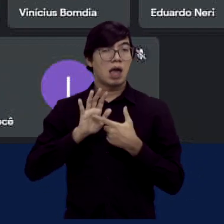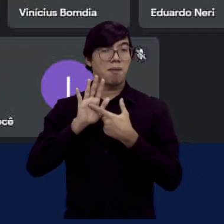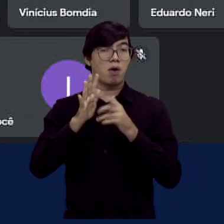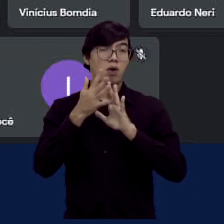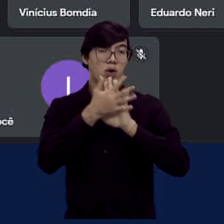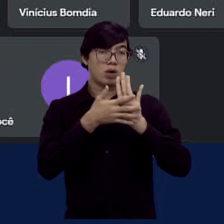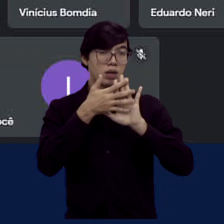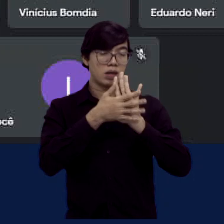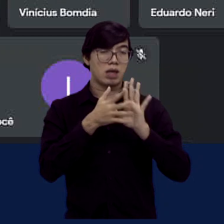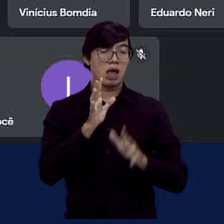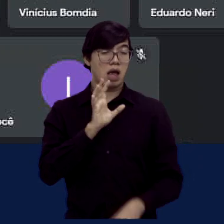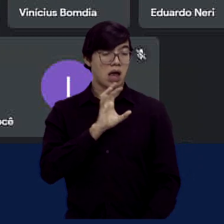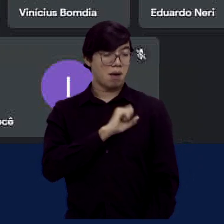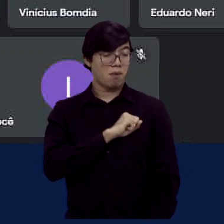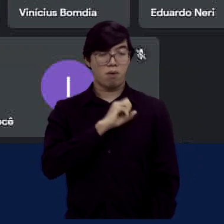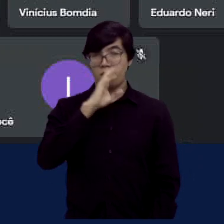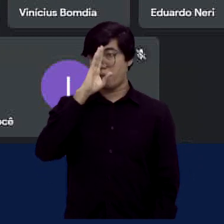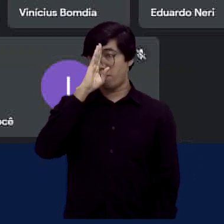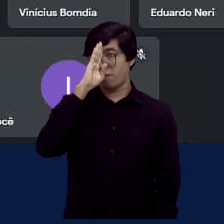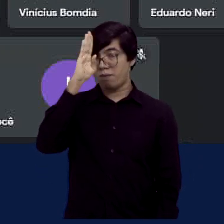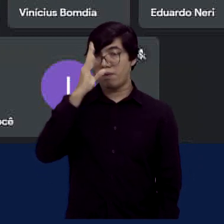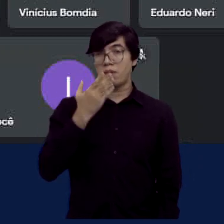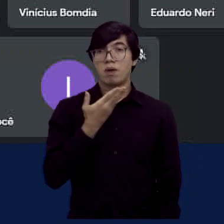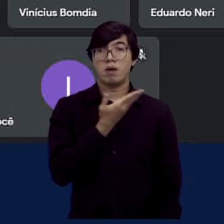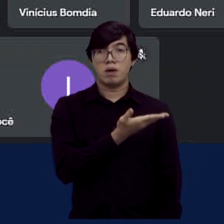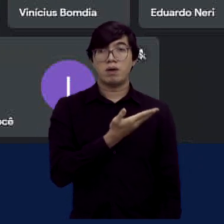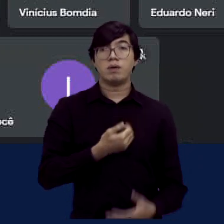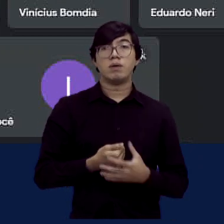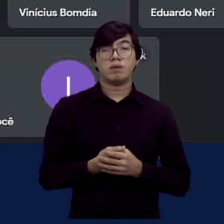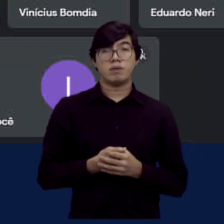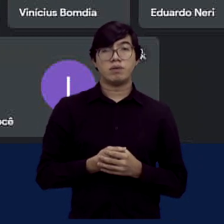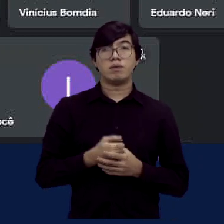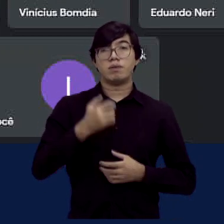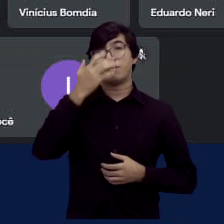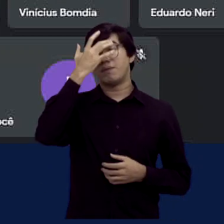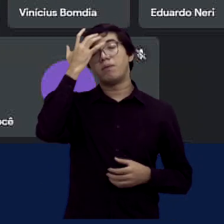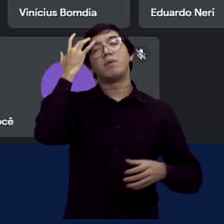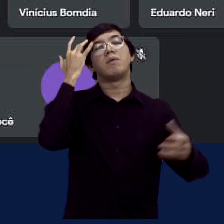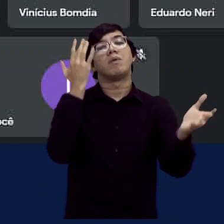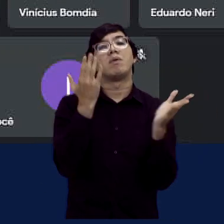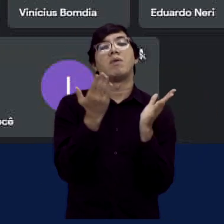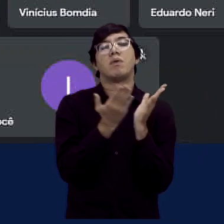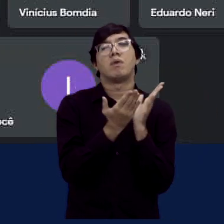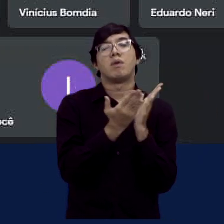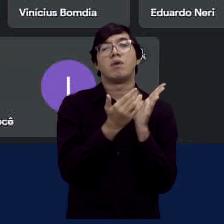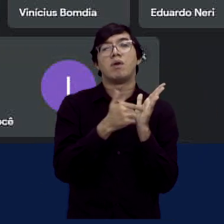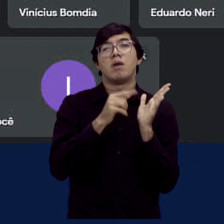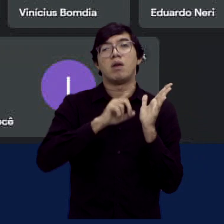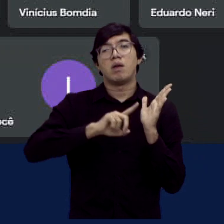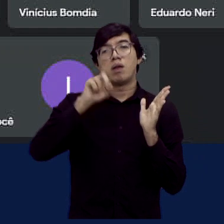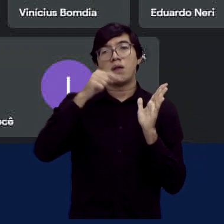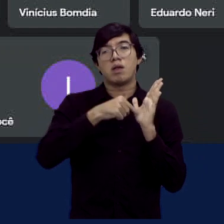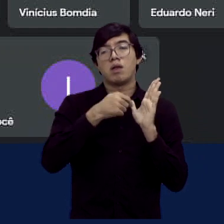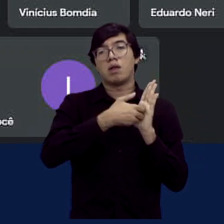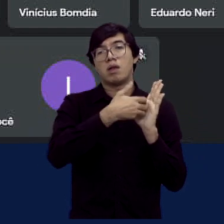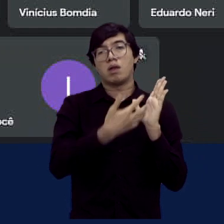Lei maiúscula, ou seja, a lei do divino. De onde isso é retirado? Romanos